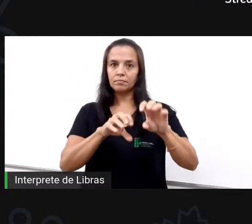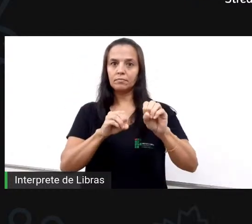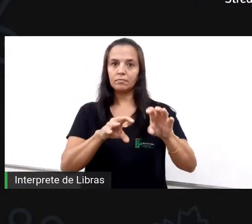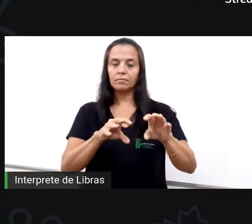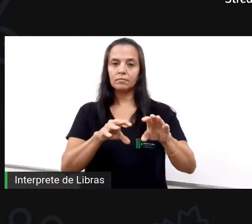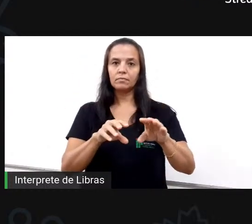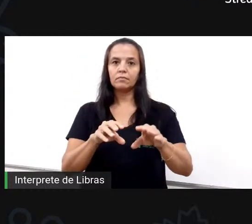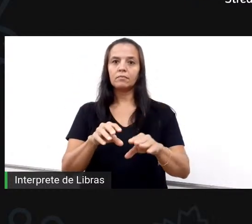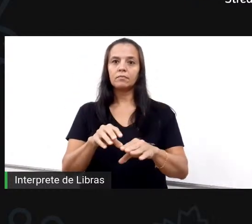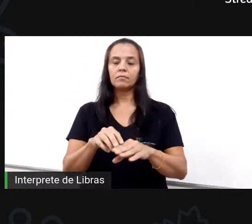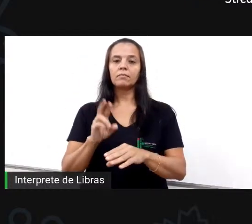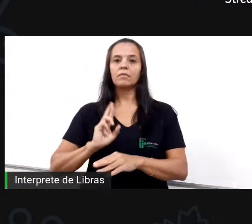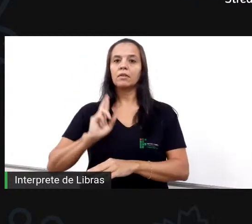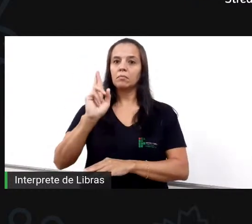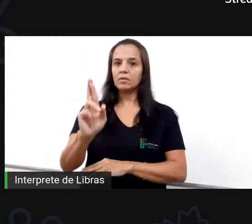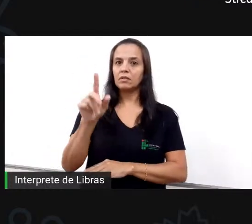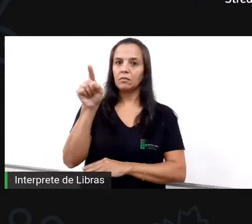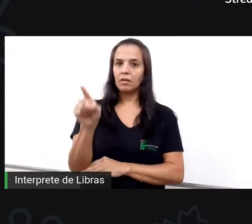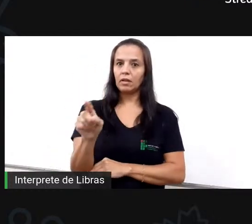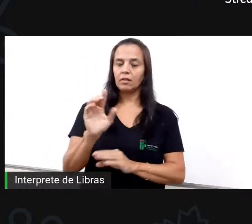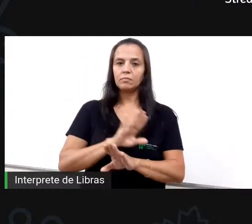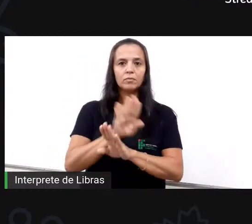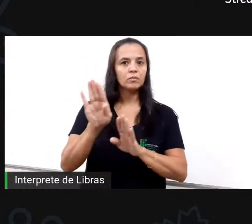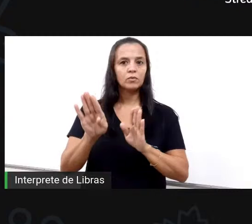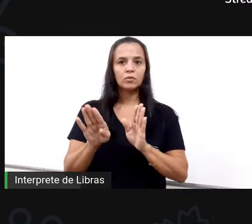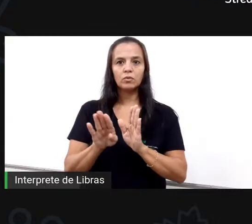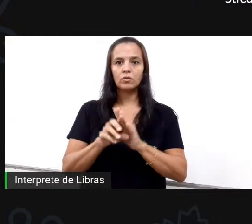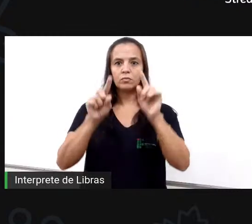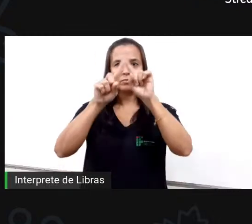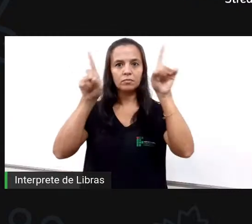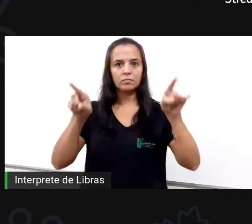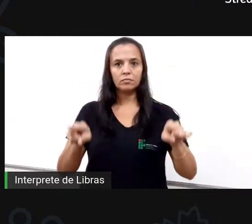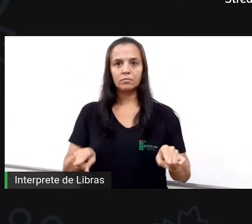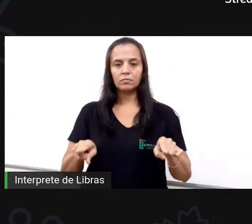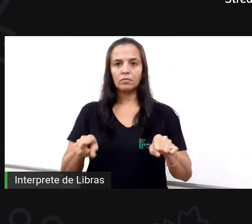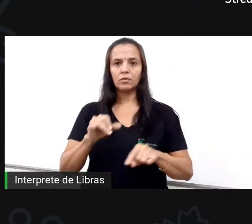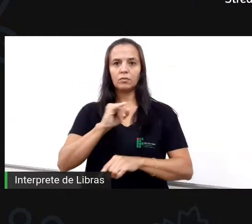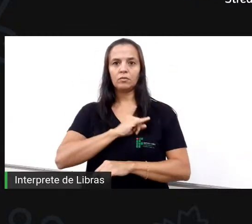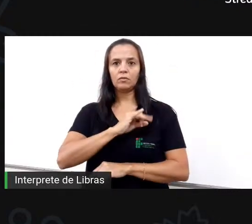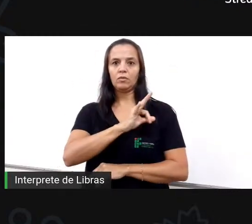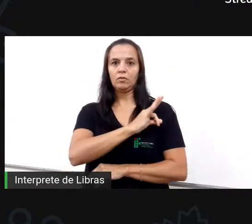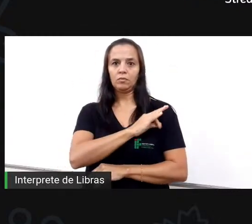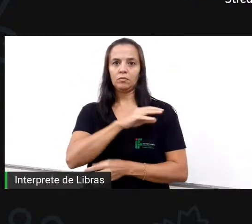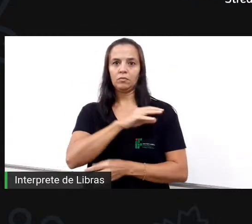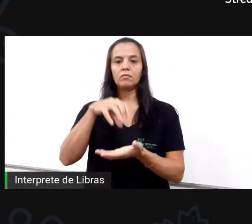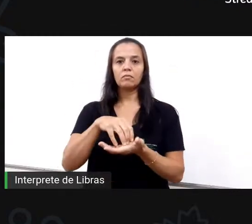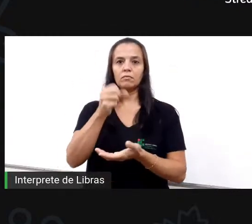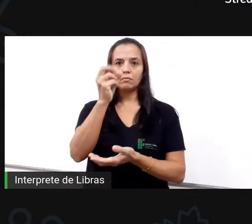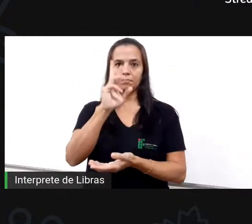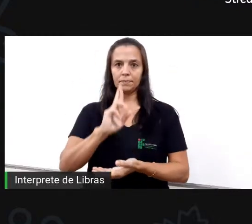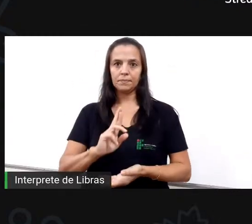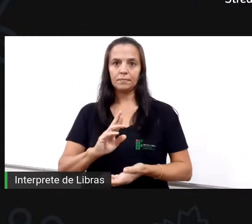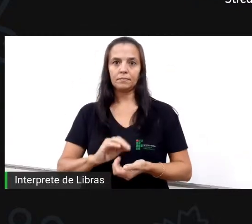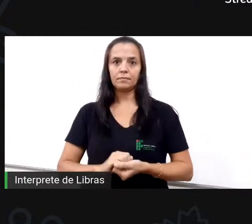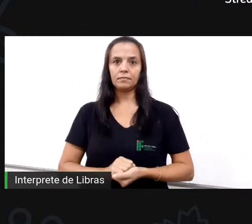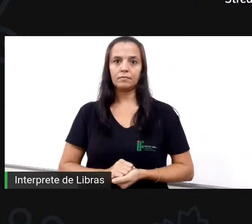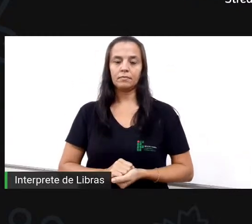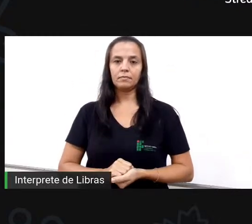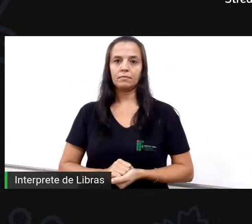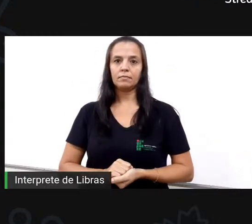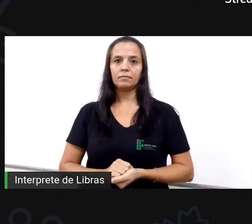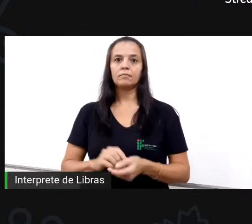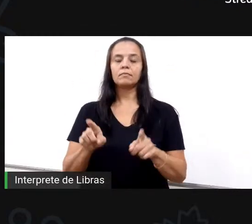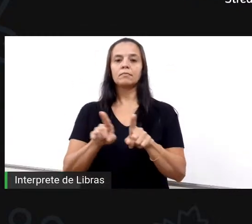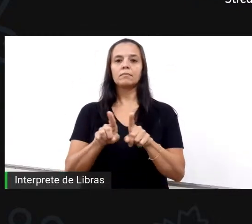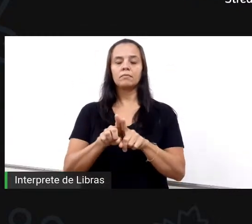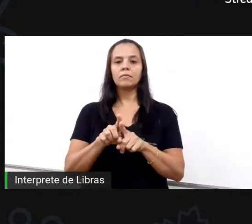dela, saúdo todos os servidores do Campus Santa Rosa. E a senhora Denise,